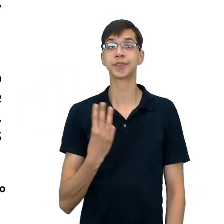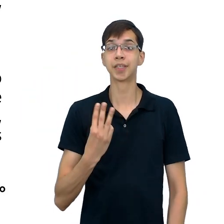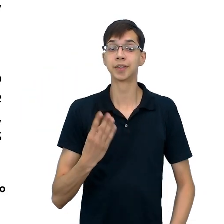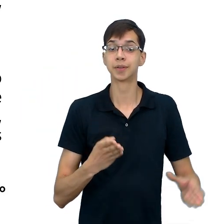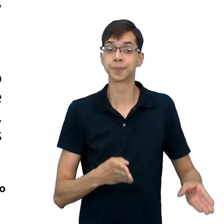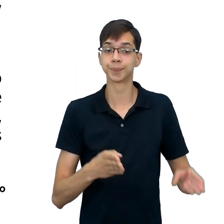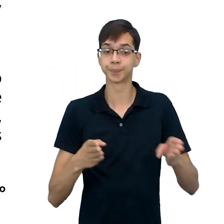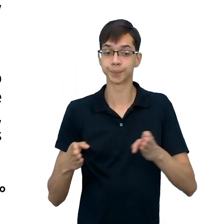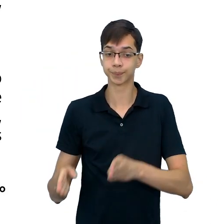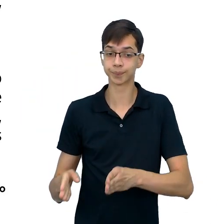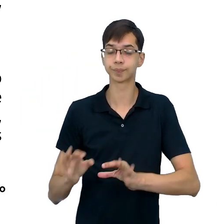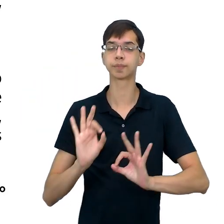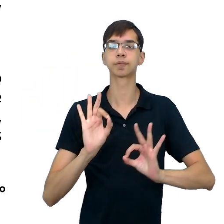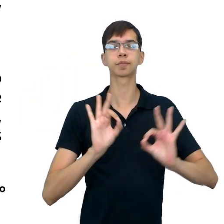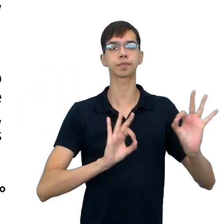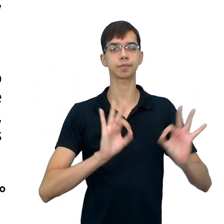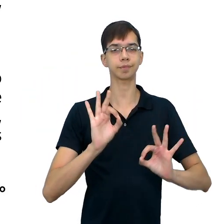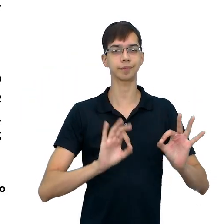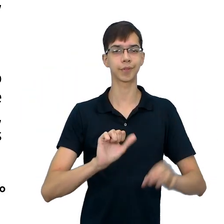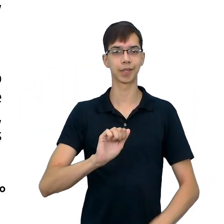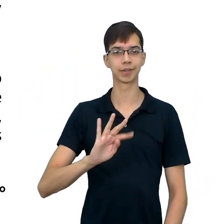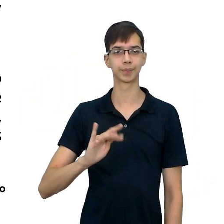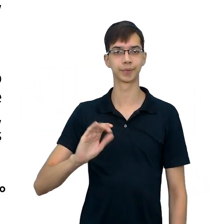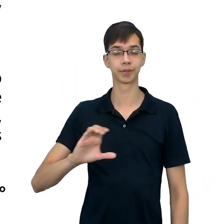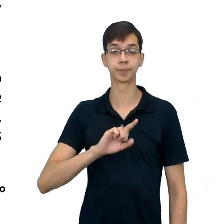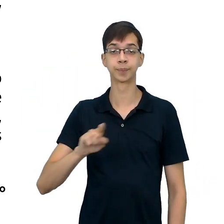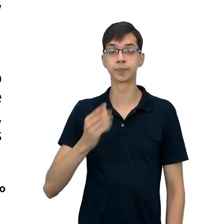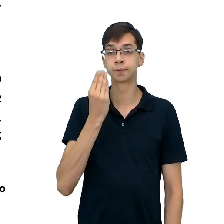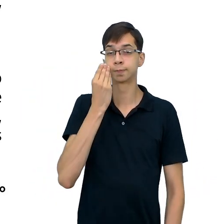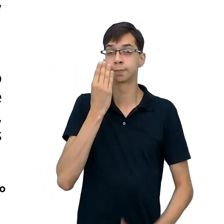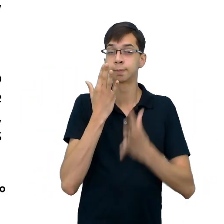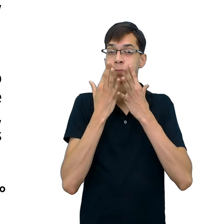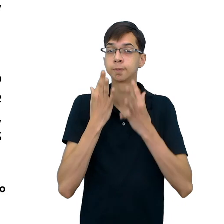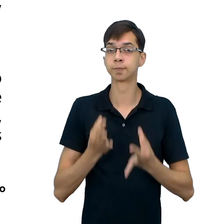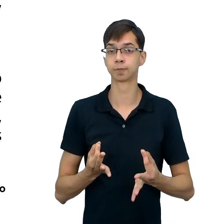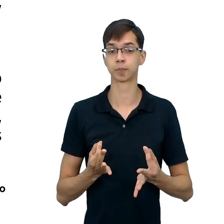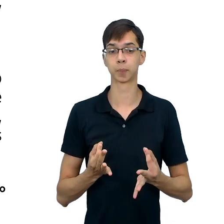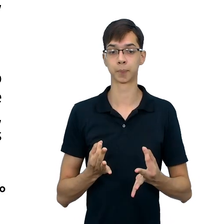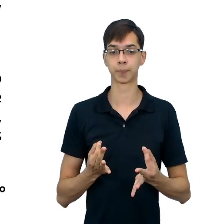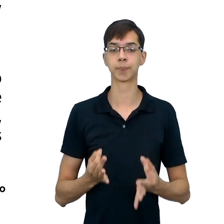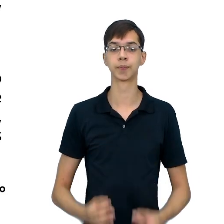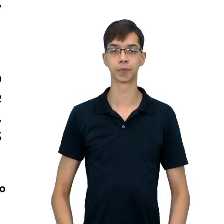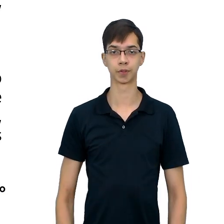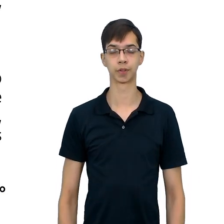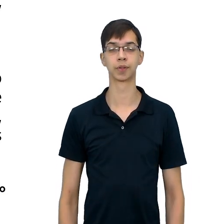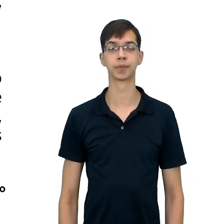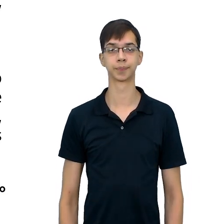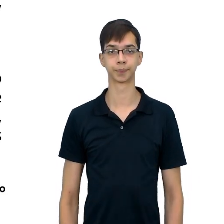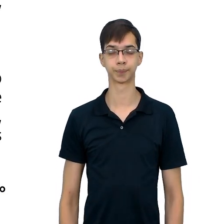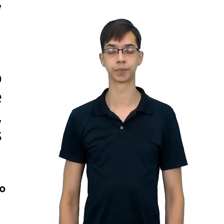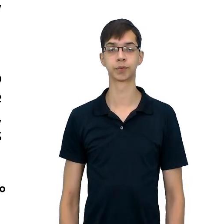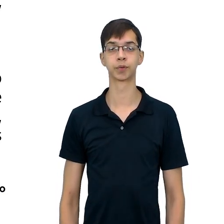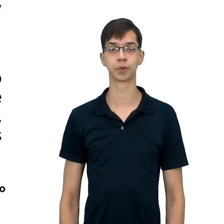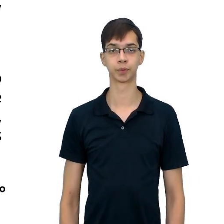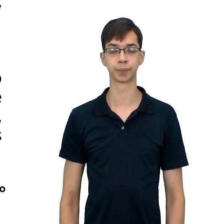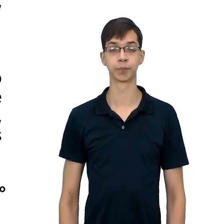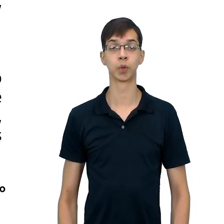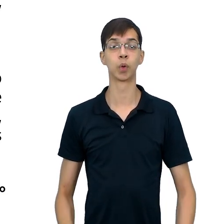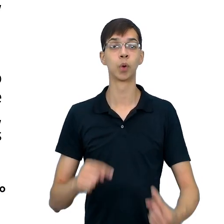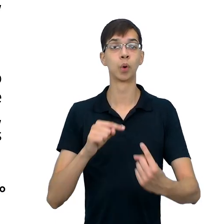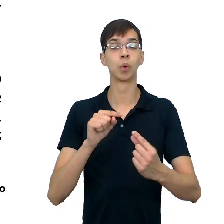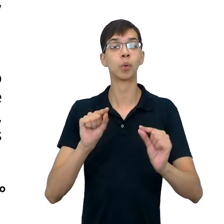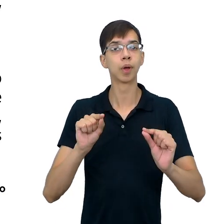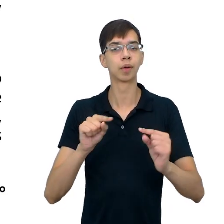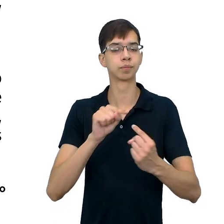na TPC, observando aí se as sugestões acerca do trabalho com habilidades essenciais e os seus respectivos objetos